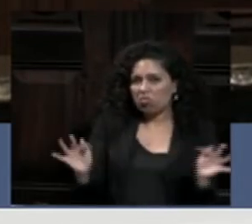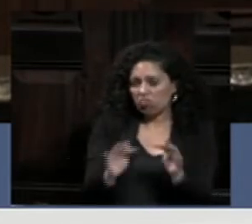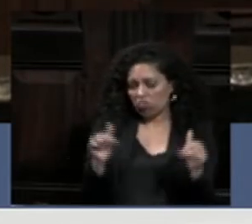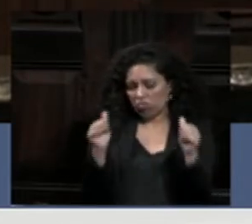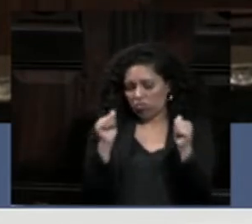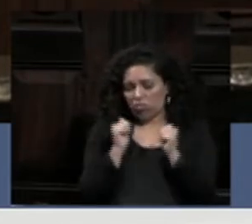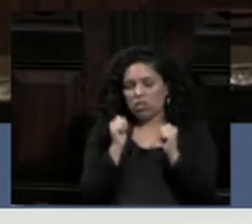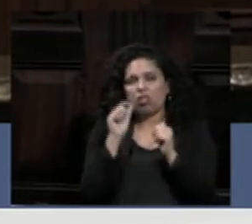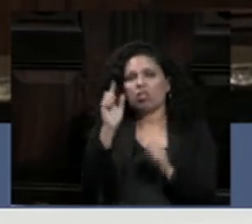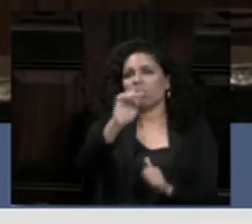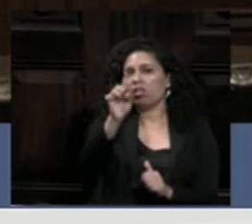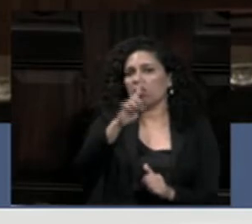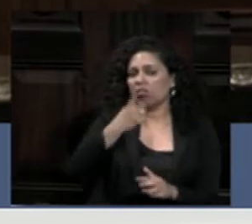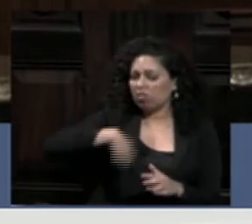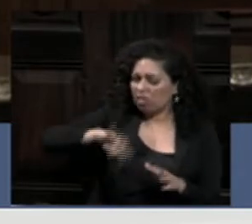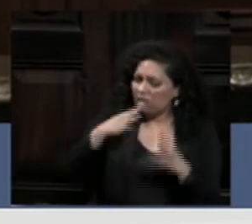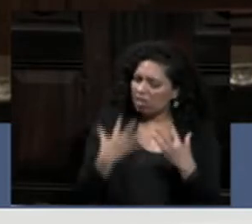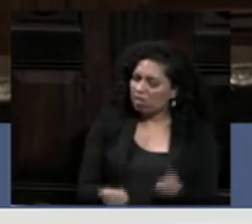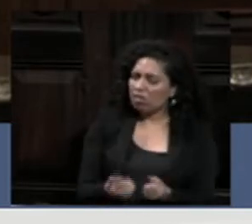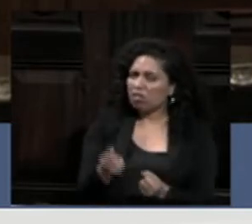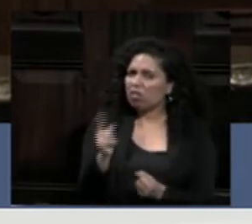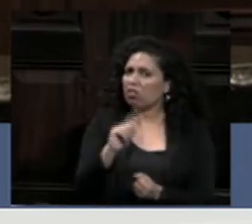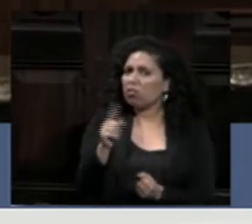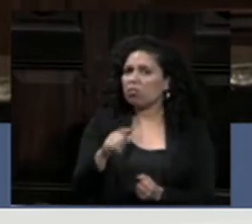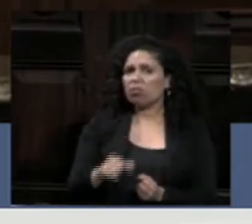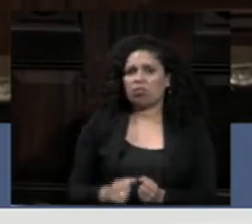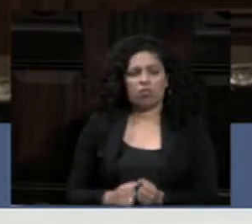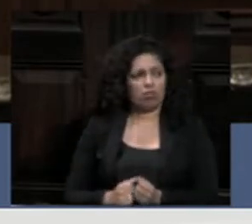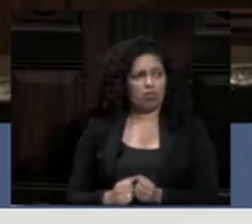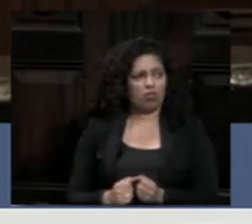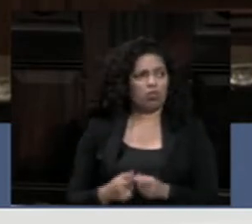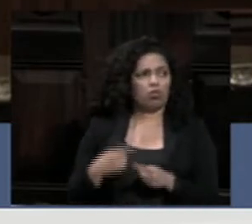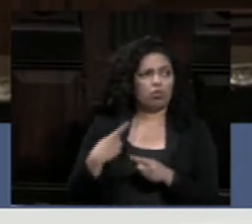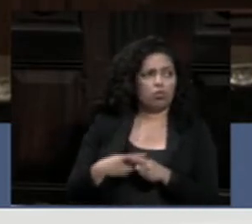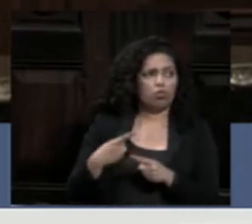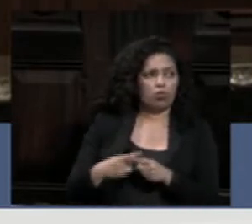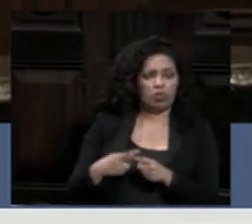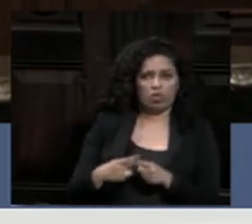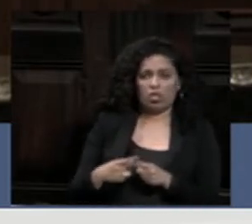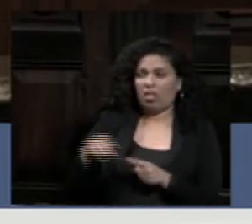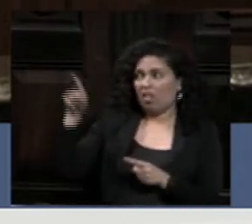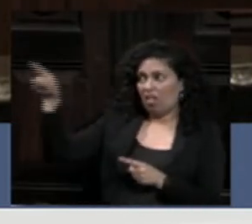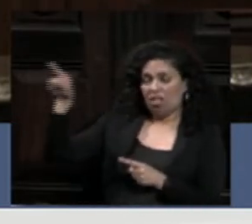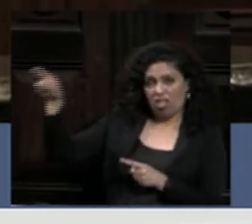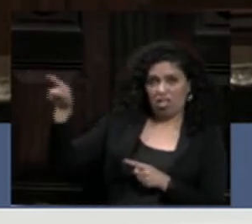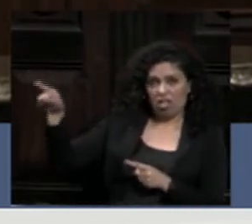Não podemos aceitar que aquilo que sobrou lá desmorone,